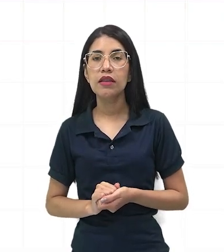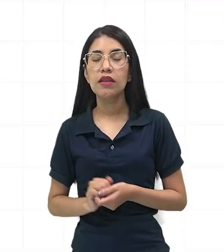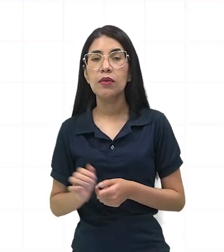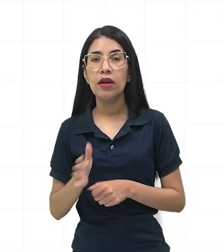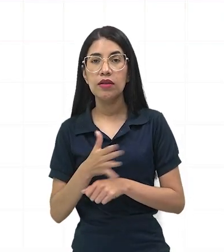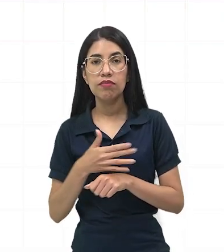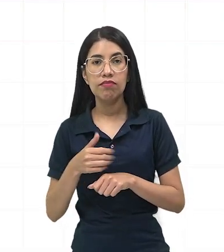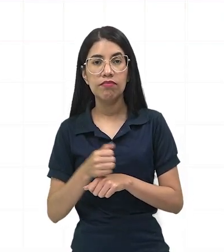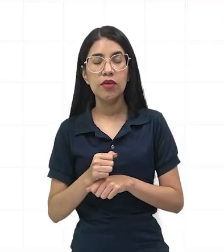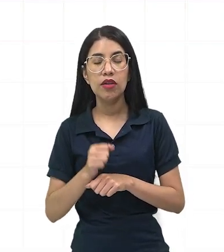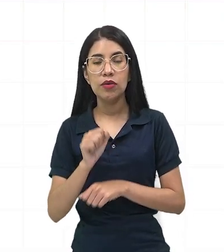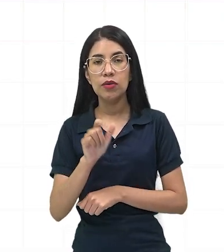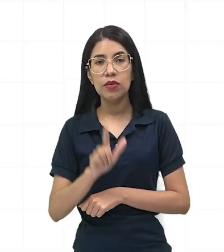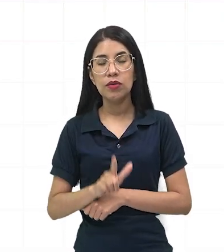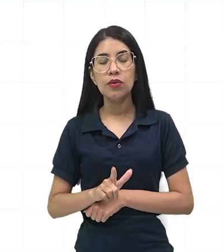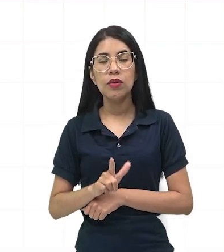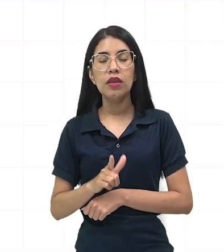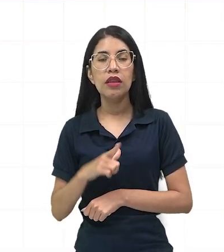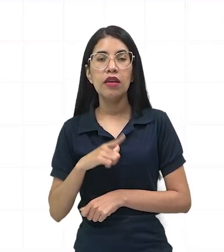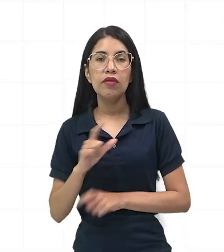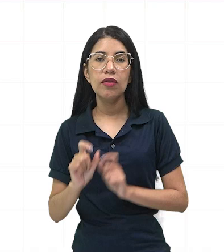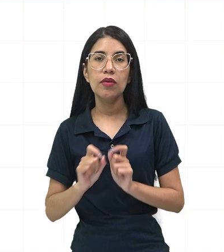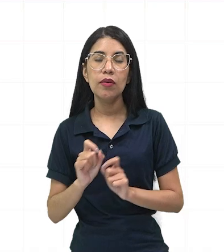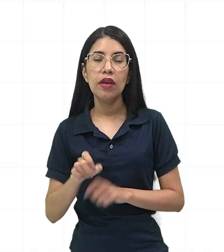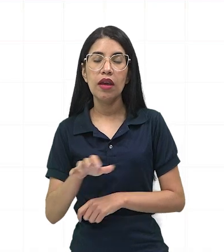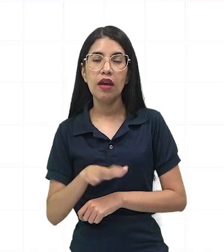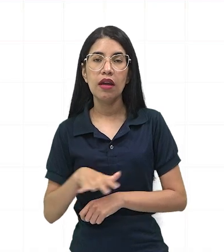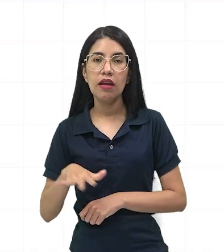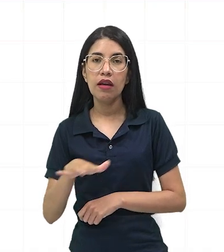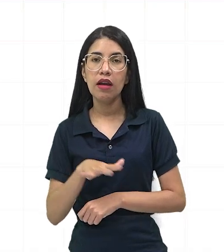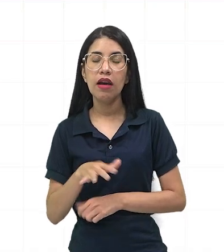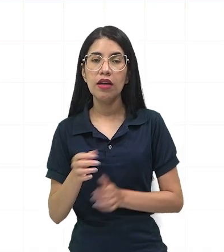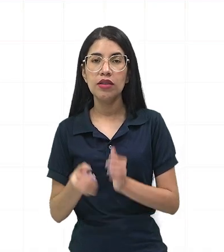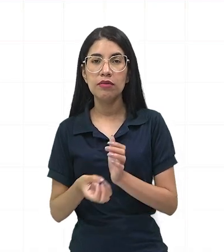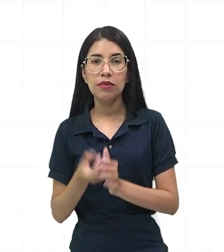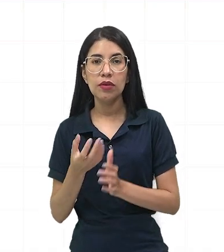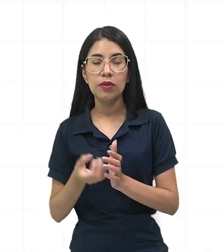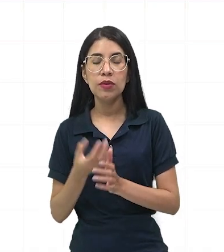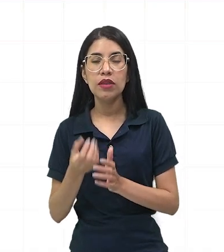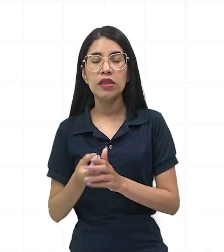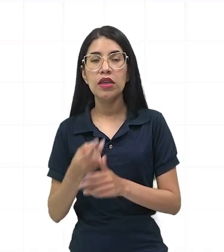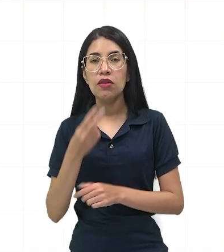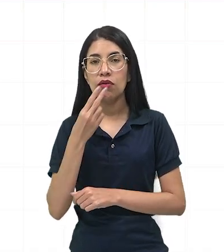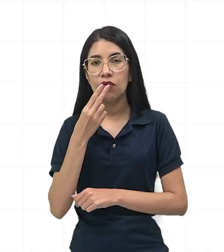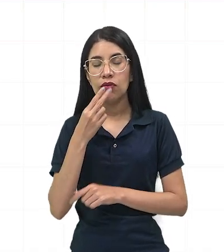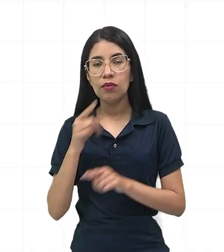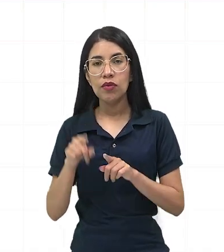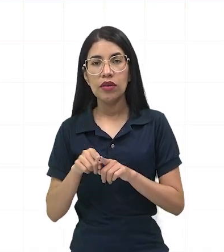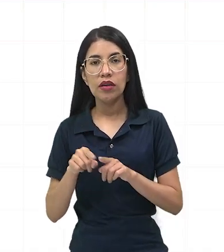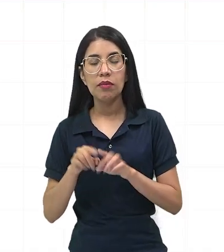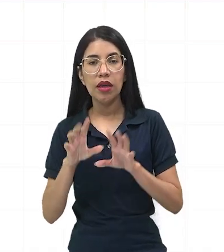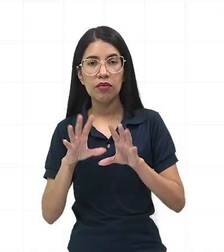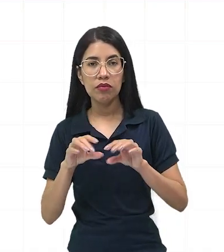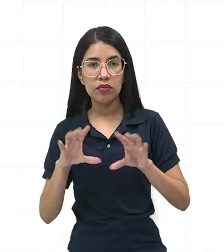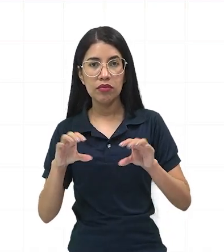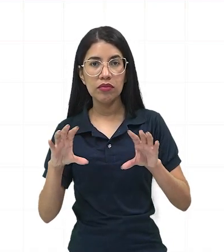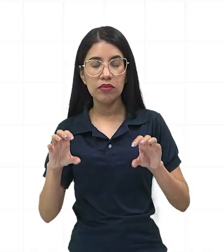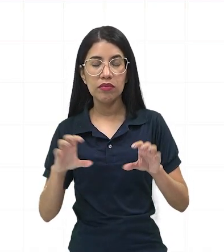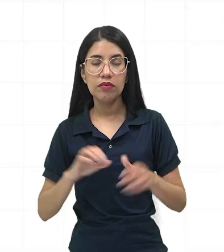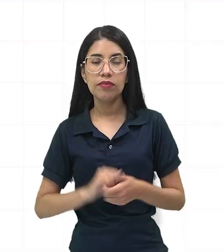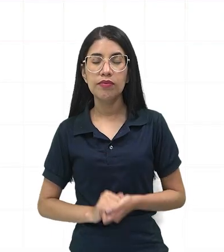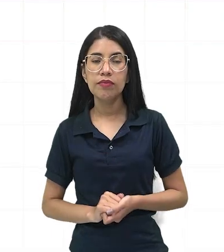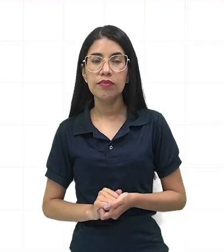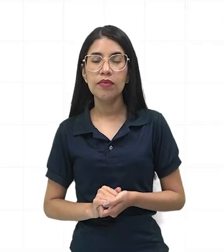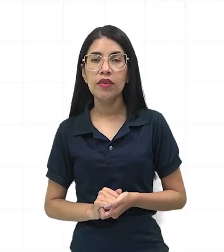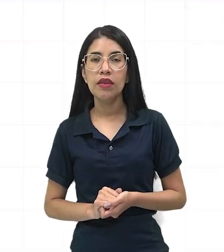clima subtropical, é que acabou ficando então com a questão do tabaco e do algodão. Isso por causa